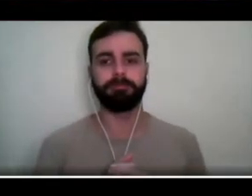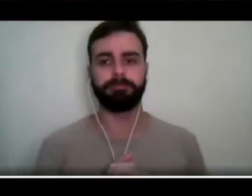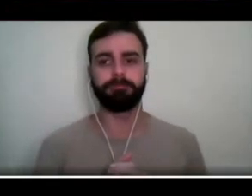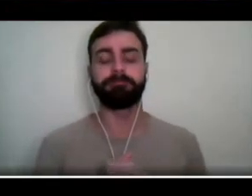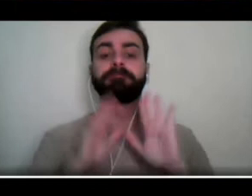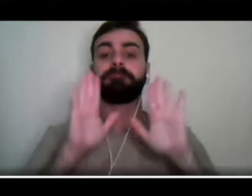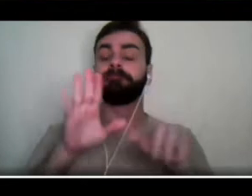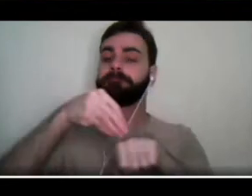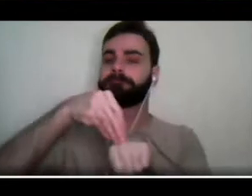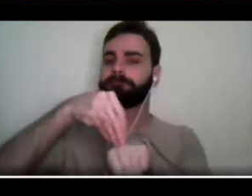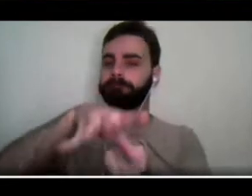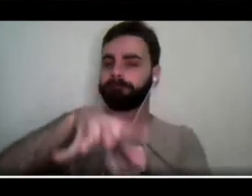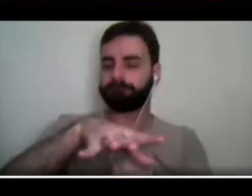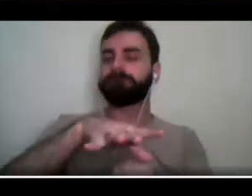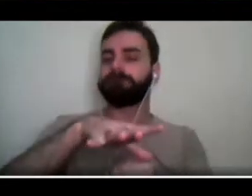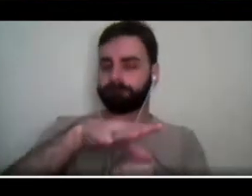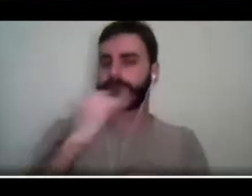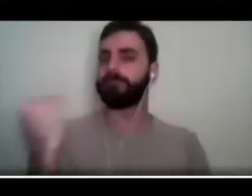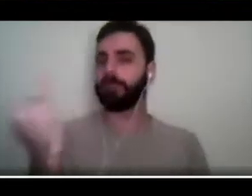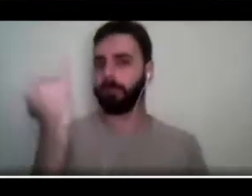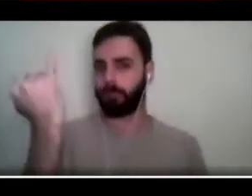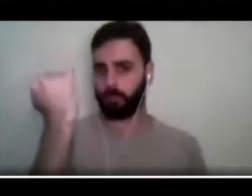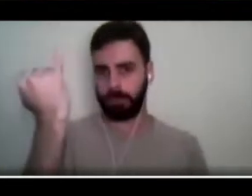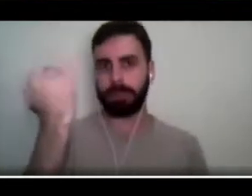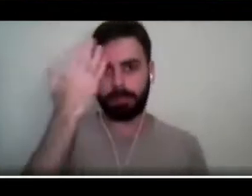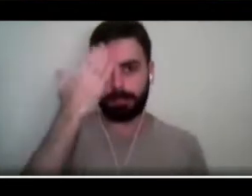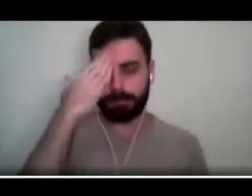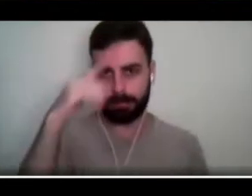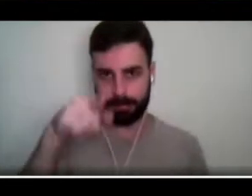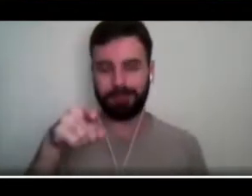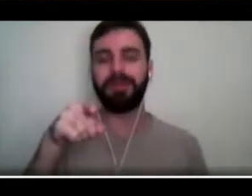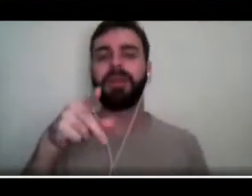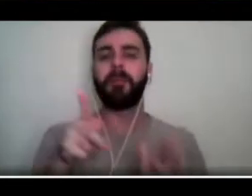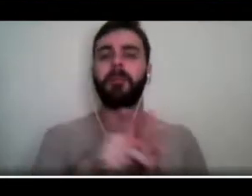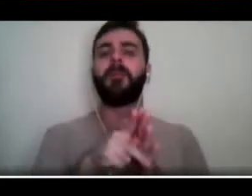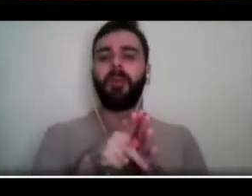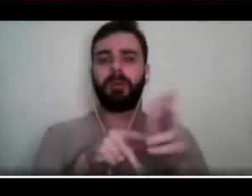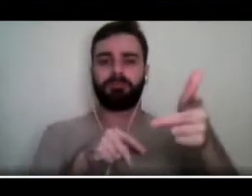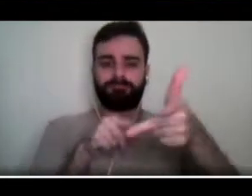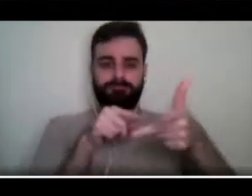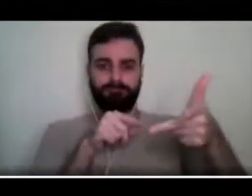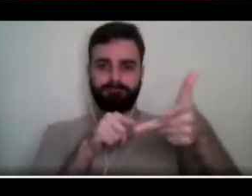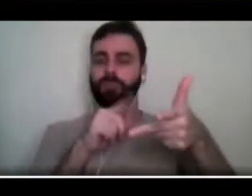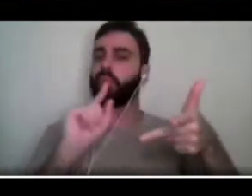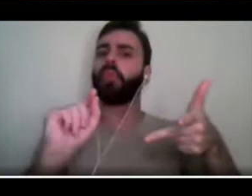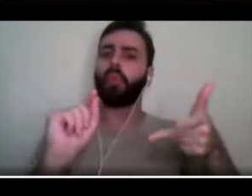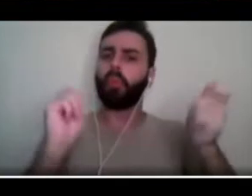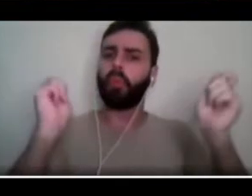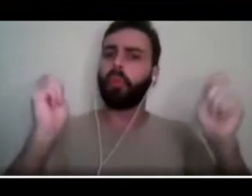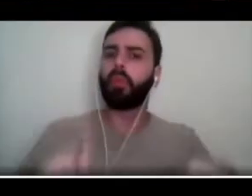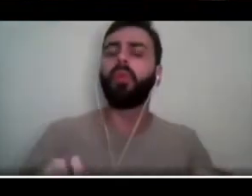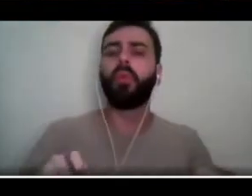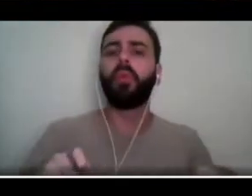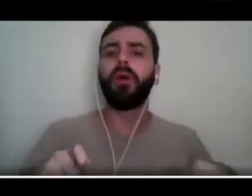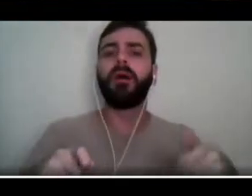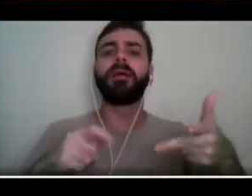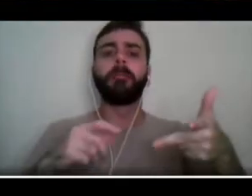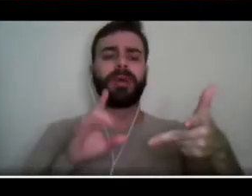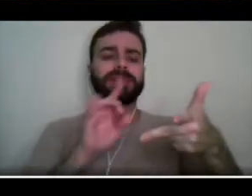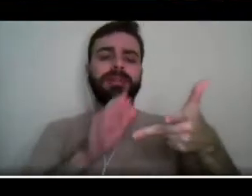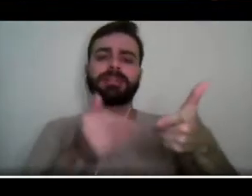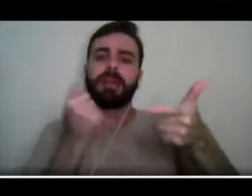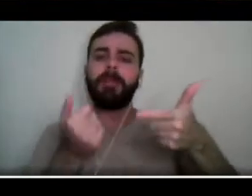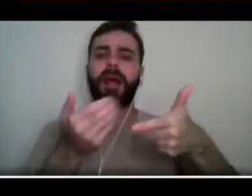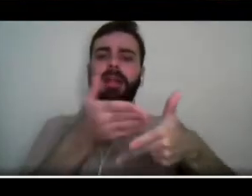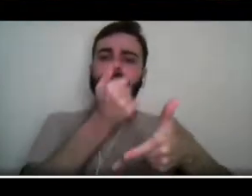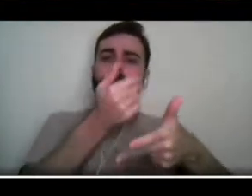E uma coisa interessante sobre esses movimentos em 3 dimensões é que você pode tratar os movimentos separadamente,